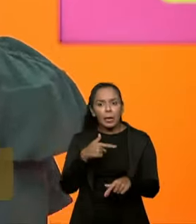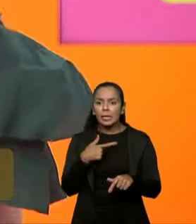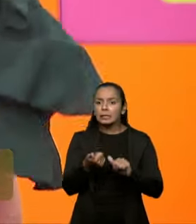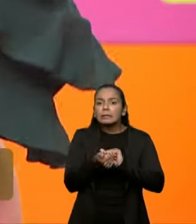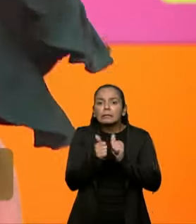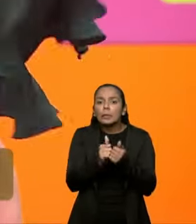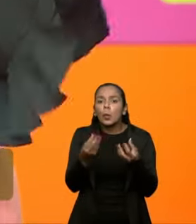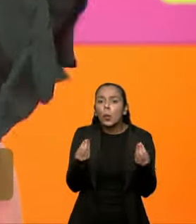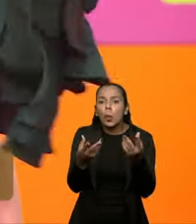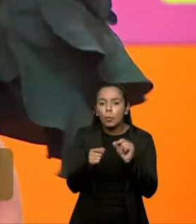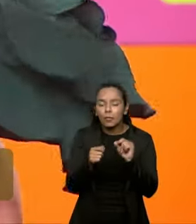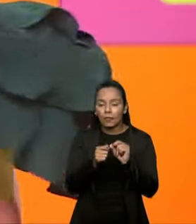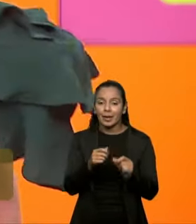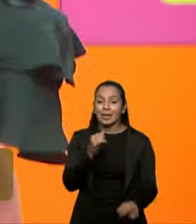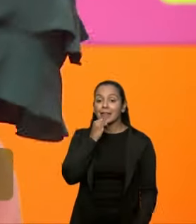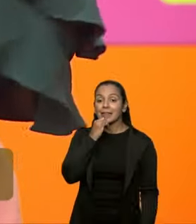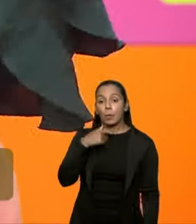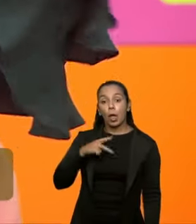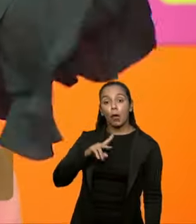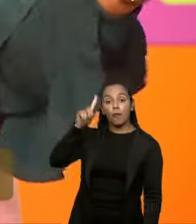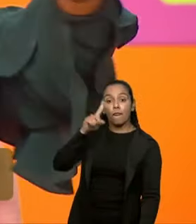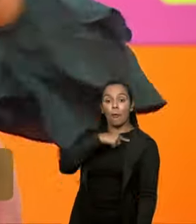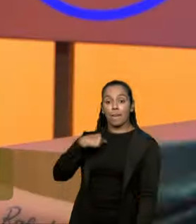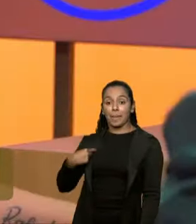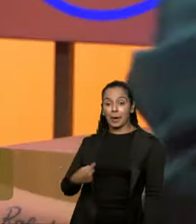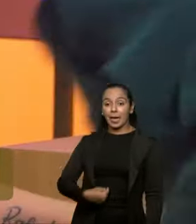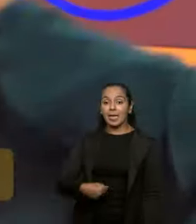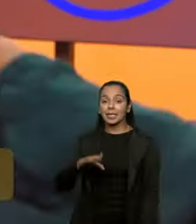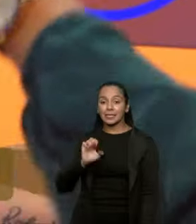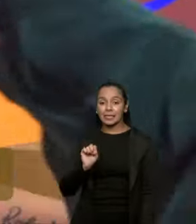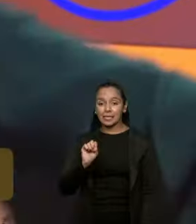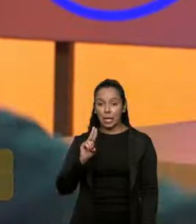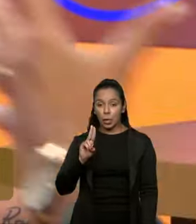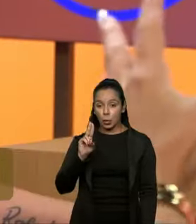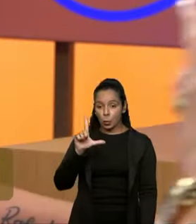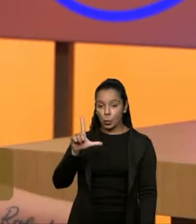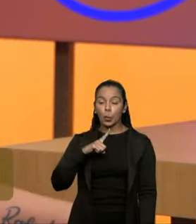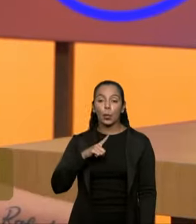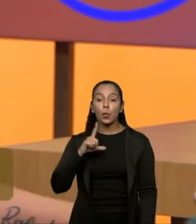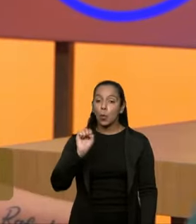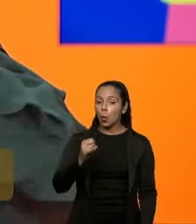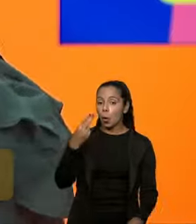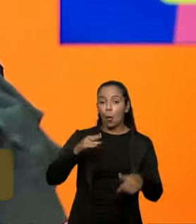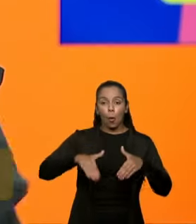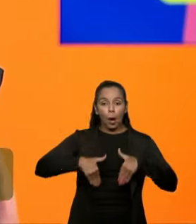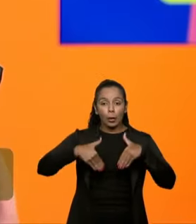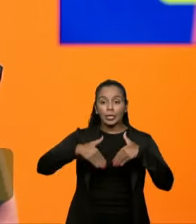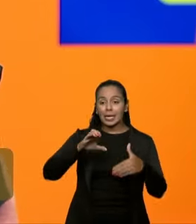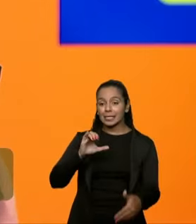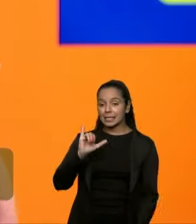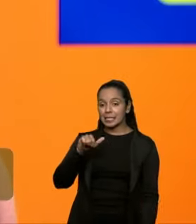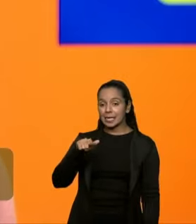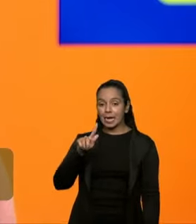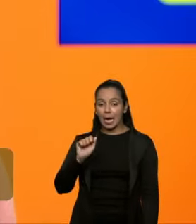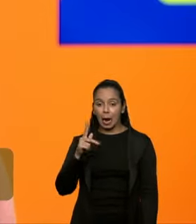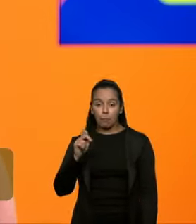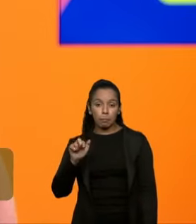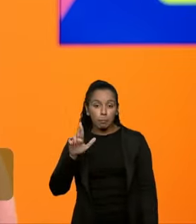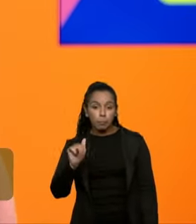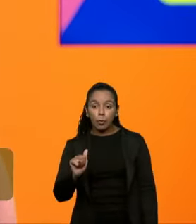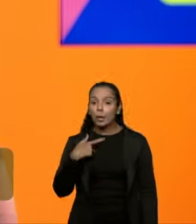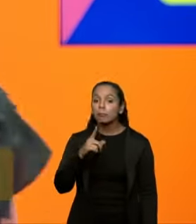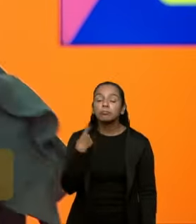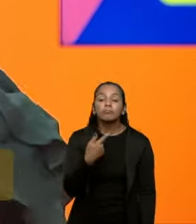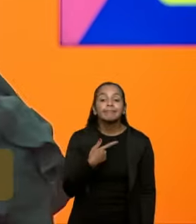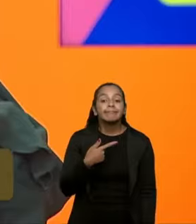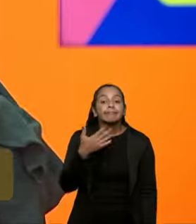vou para Seul. É, minha, eu tenho um fuso enorme, Austrália. Singapura. É, eu tenho que entender,